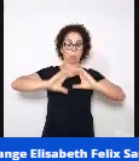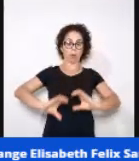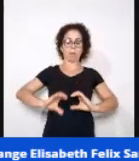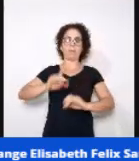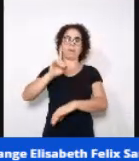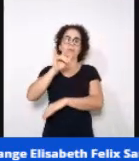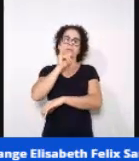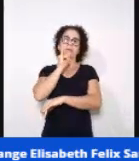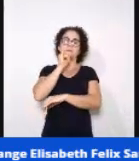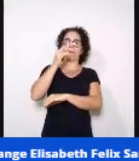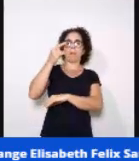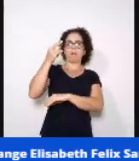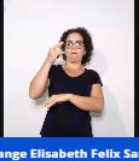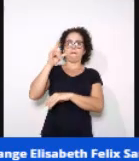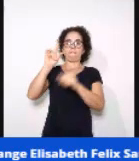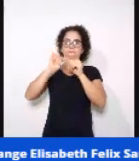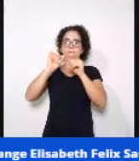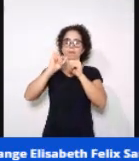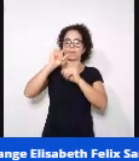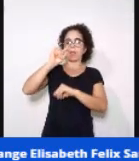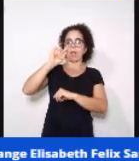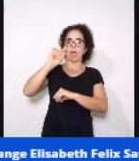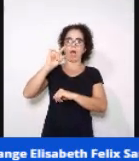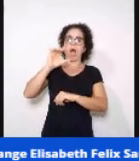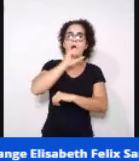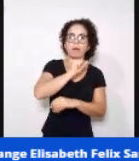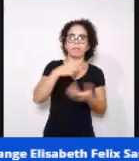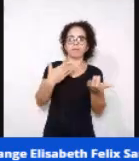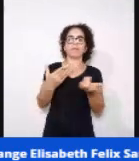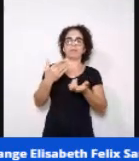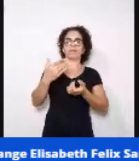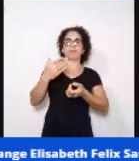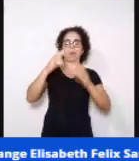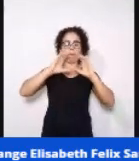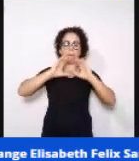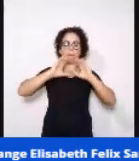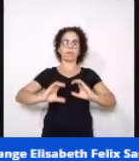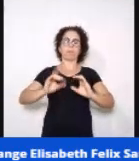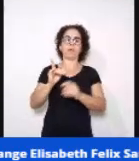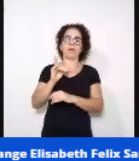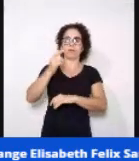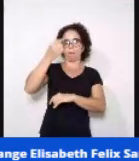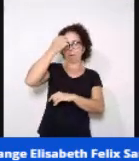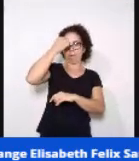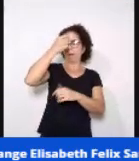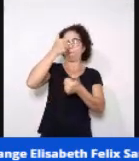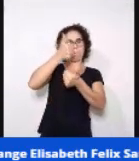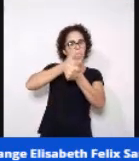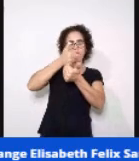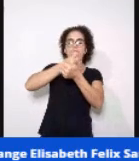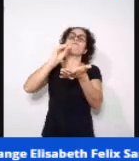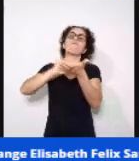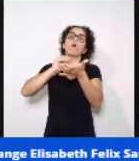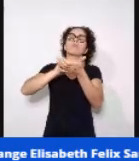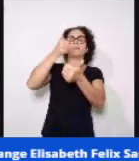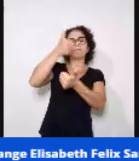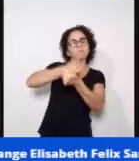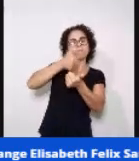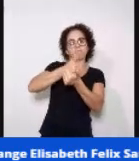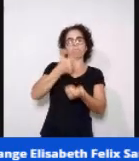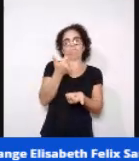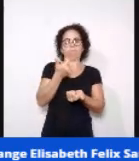vocês. Né? Ou seja, a gente... Claro que quando um sentimento e uma emoção ela vem, a gente não tem muito tempo para